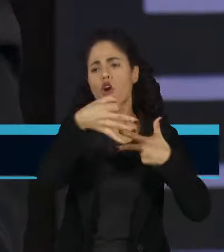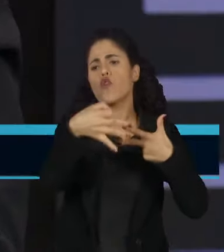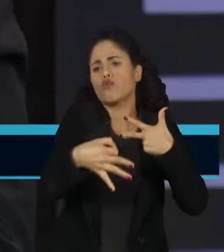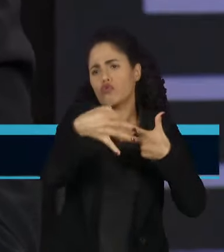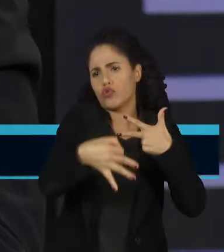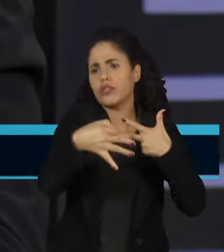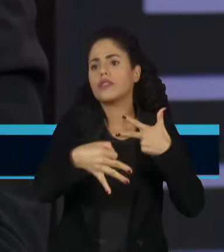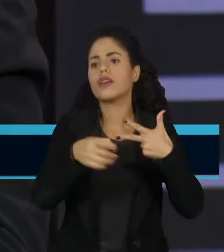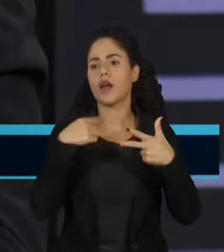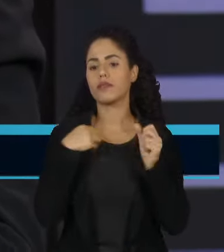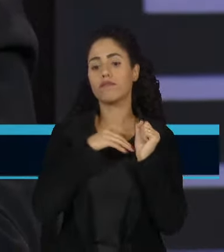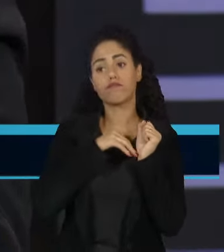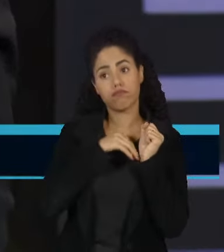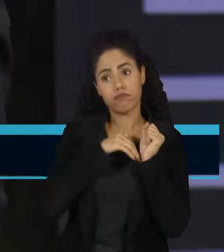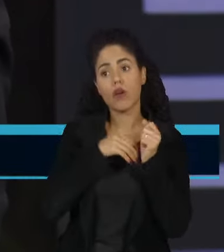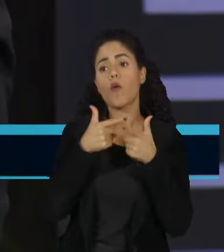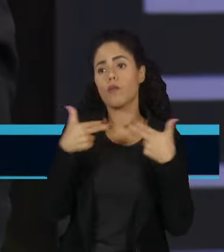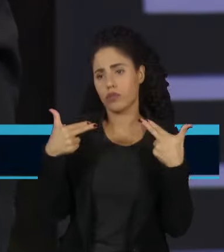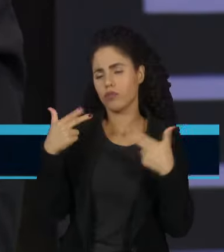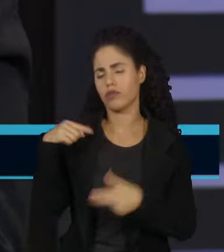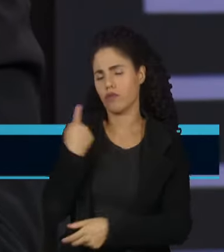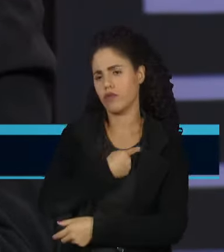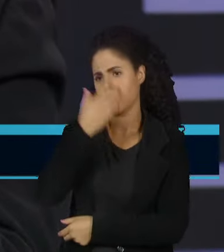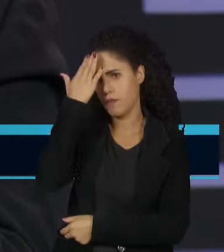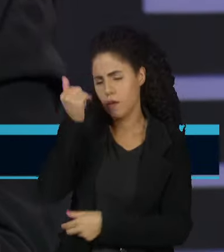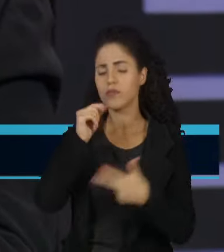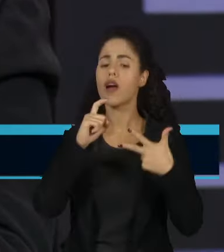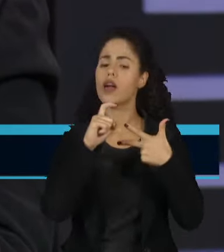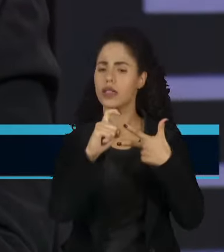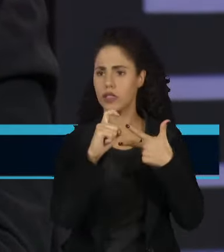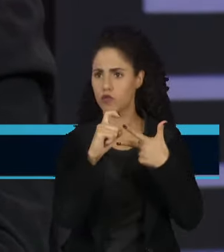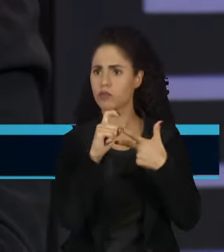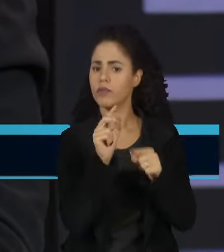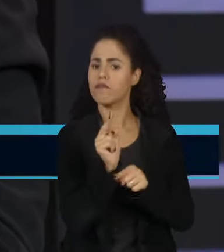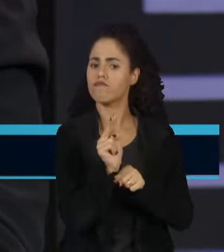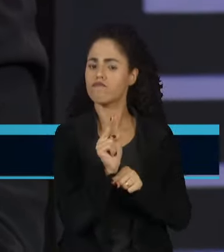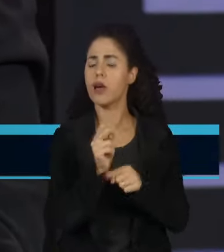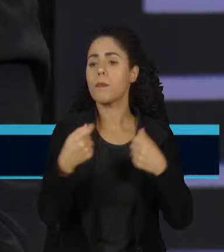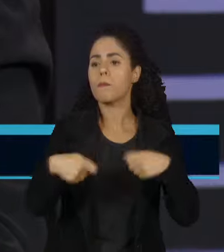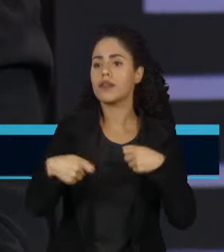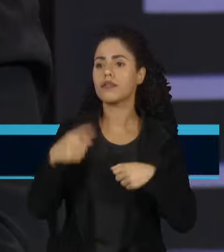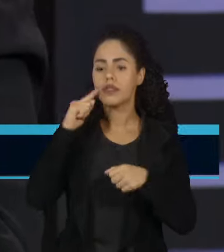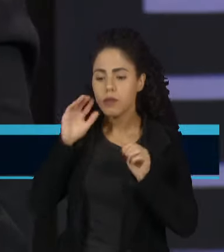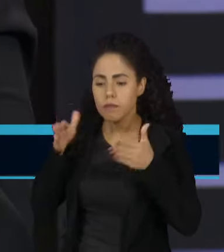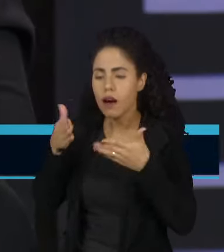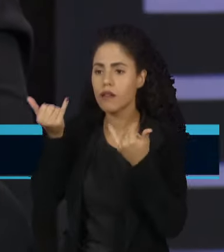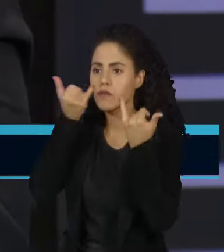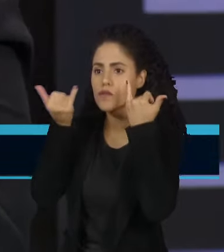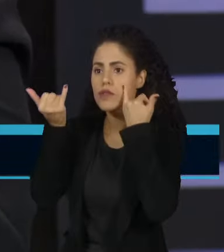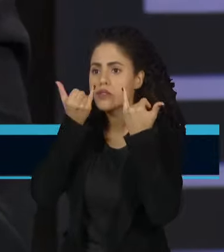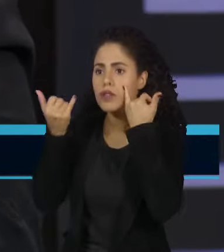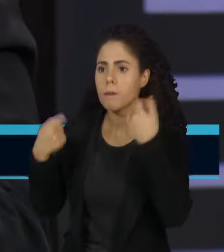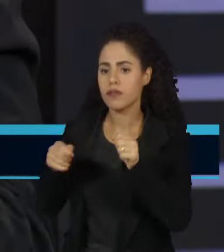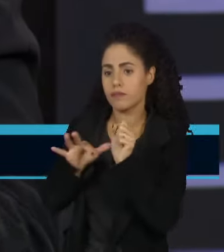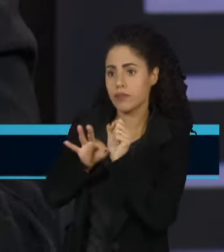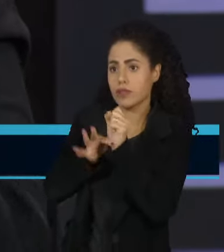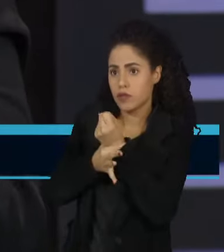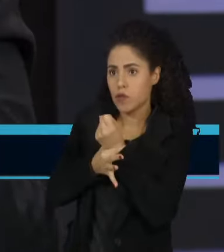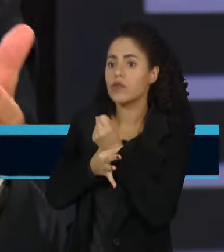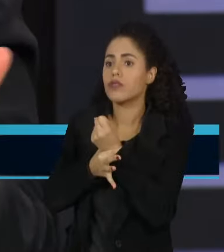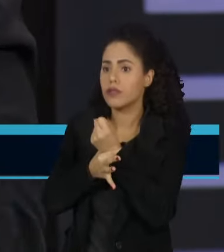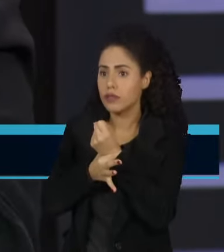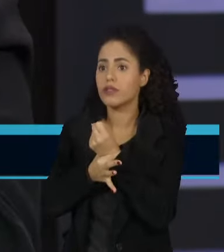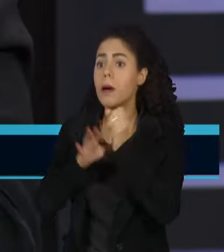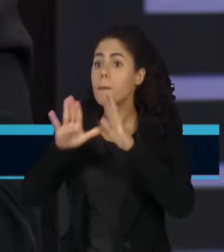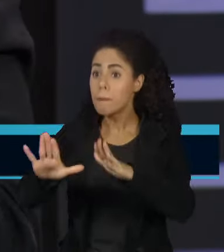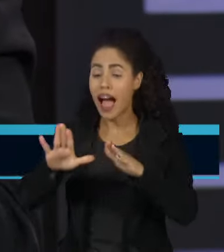de sigilo em algumas coisas, também o Executivo, como proteção, especialmente no campo da informação, da segurança, mas cabe